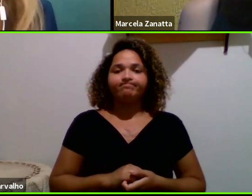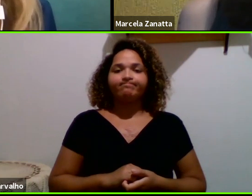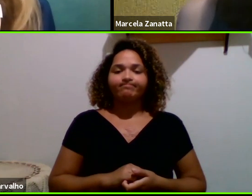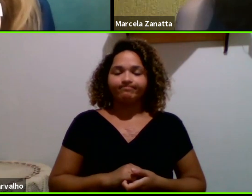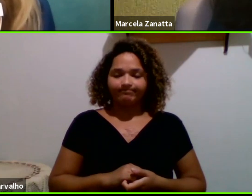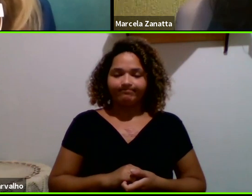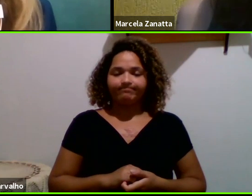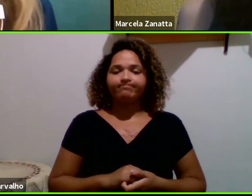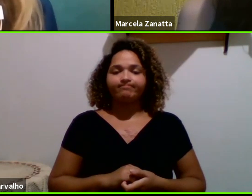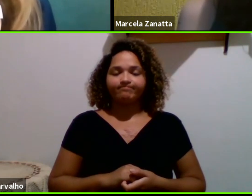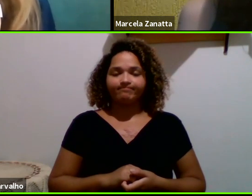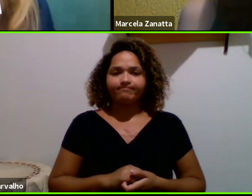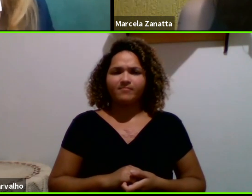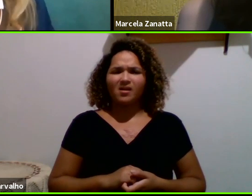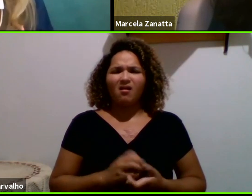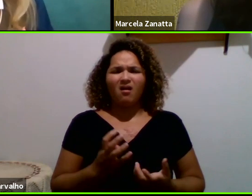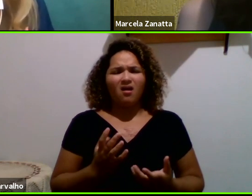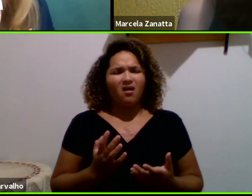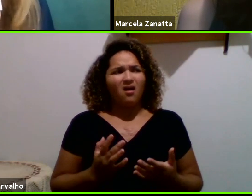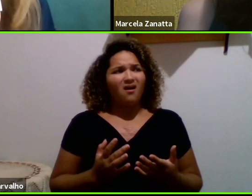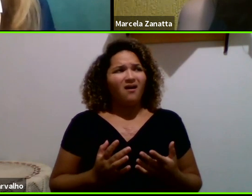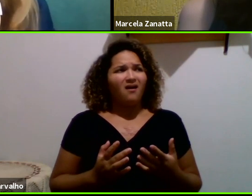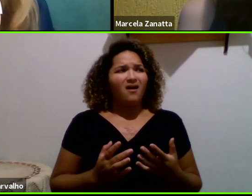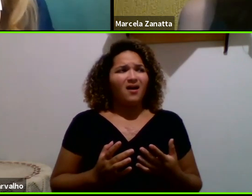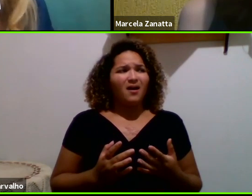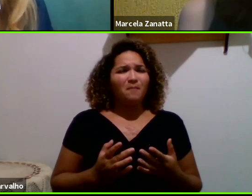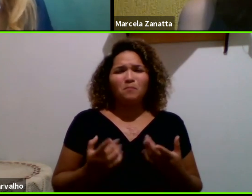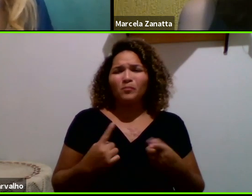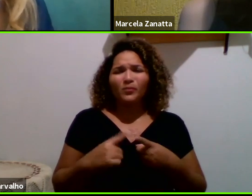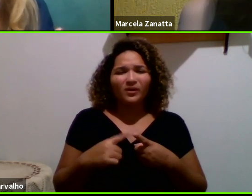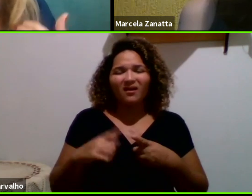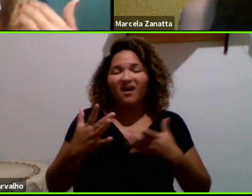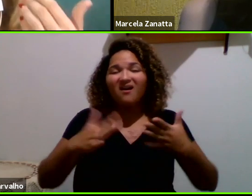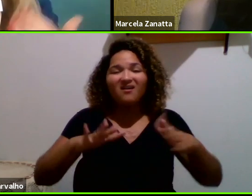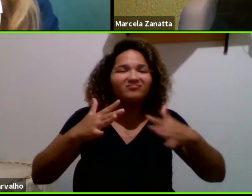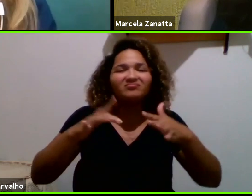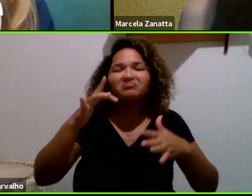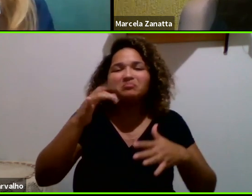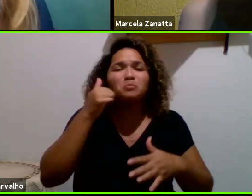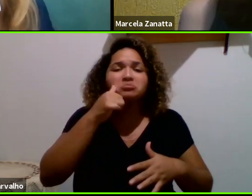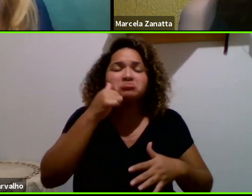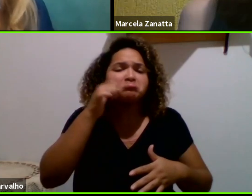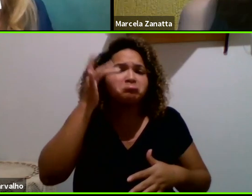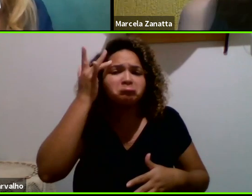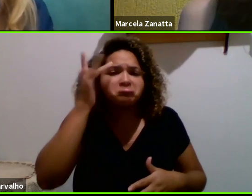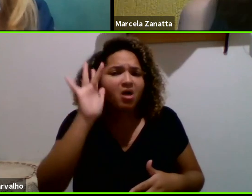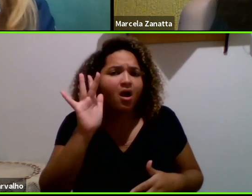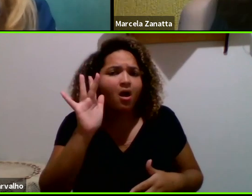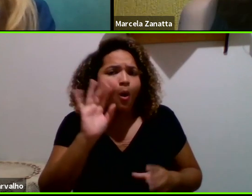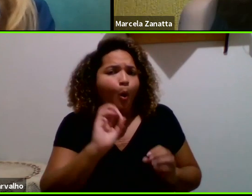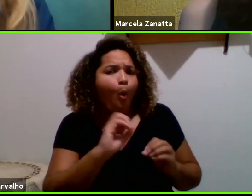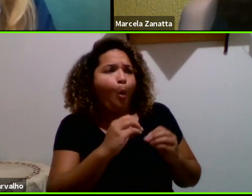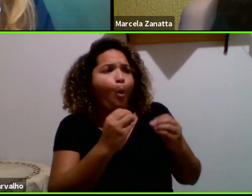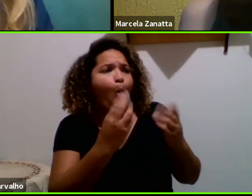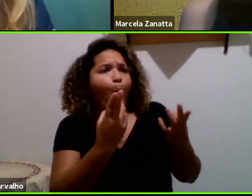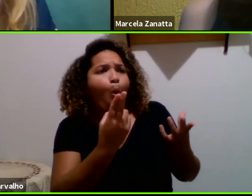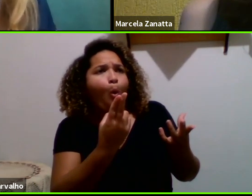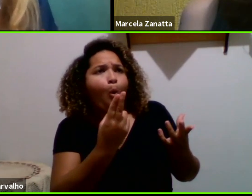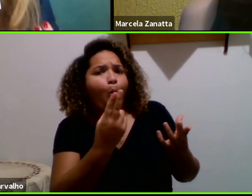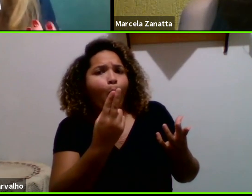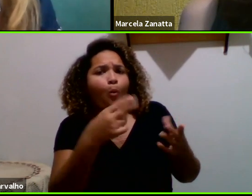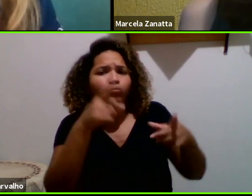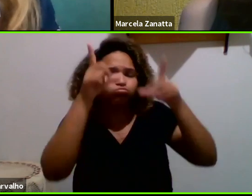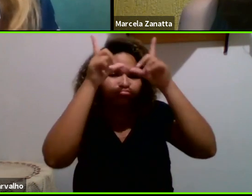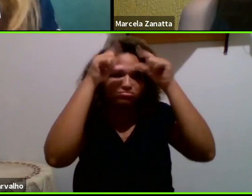na posição horizontal porque elas são desinformadas ou porque aquele profissional que assiste o parto